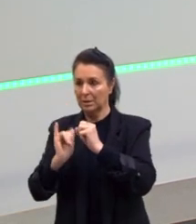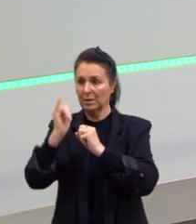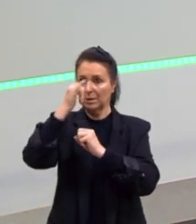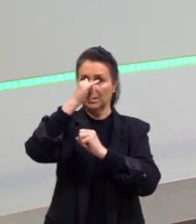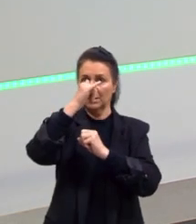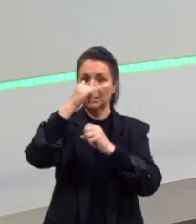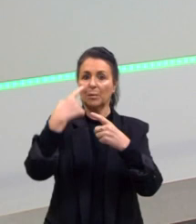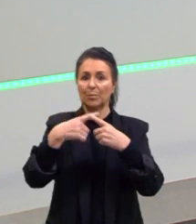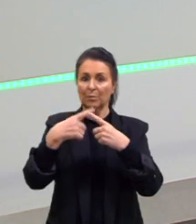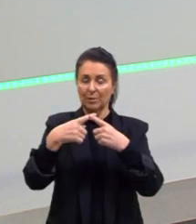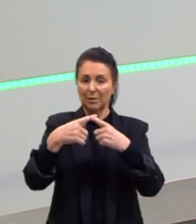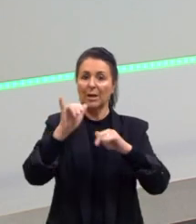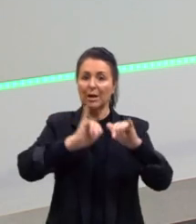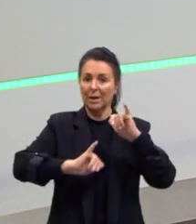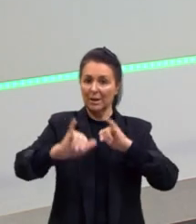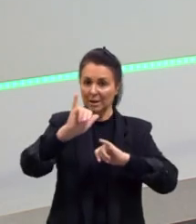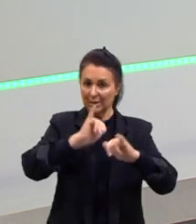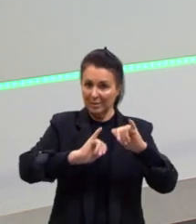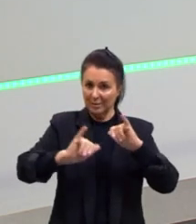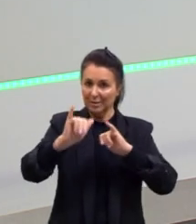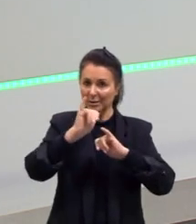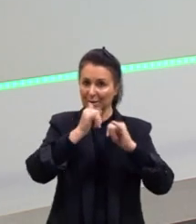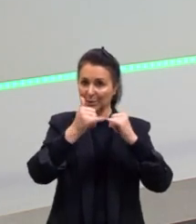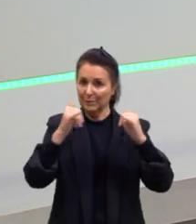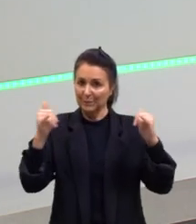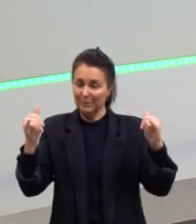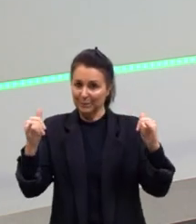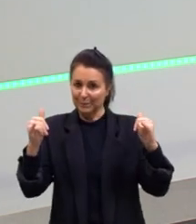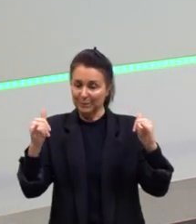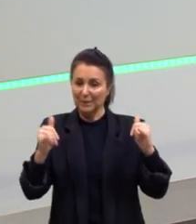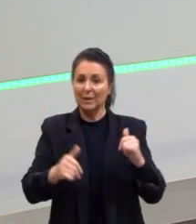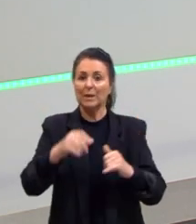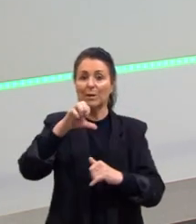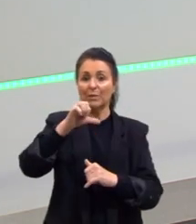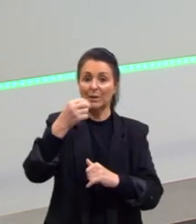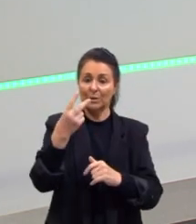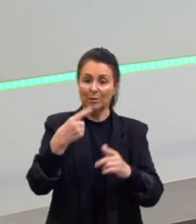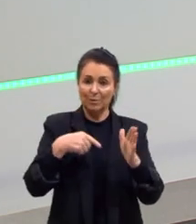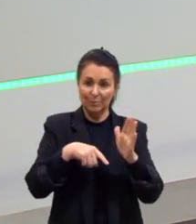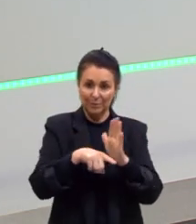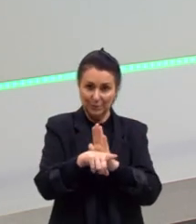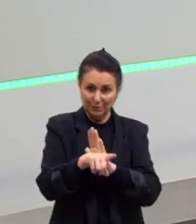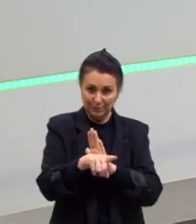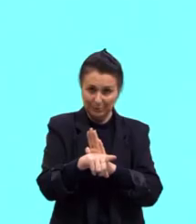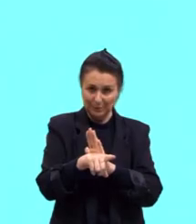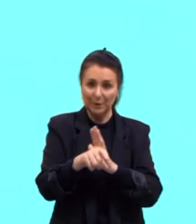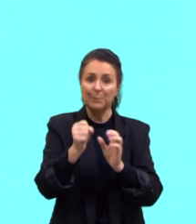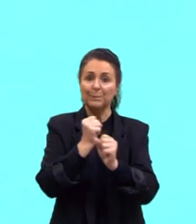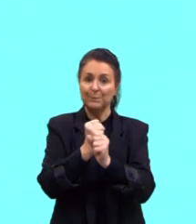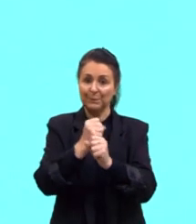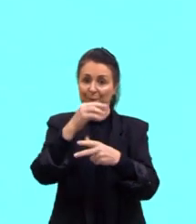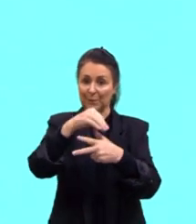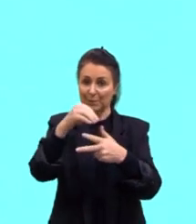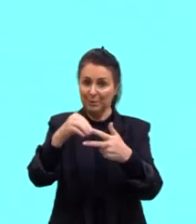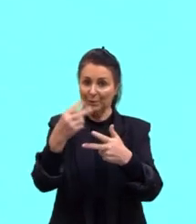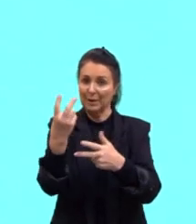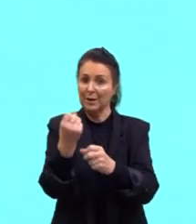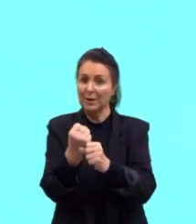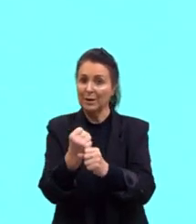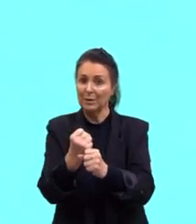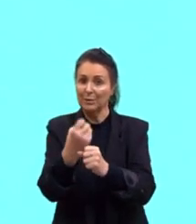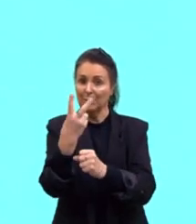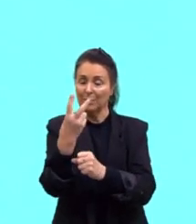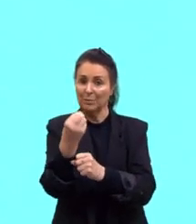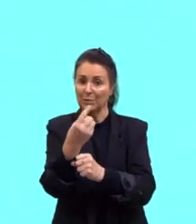super abordado tá no no ENEM no vestibular então a questão 92 a prova amarela do Enem do ano passado de 2021